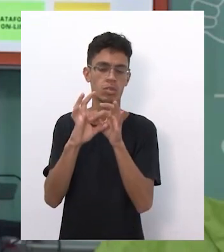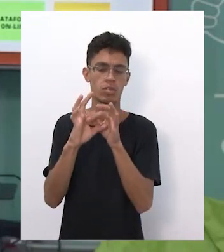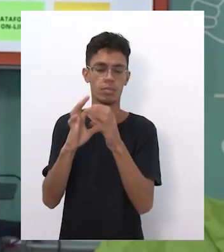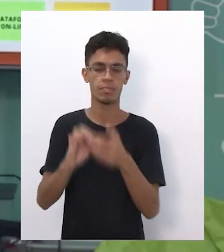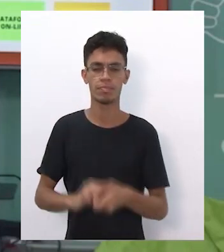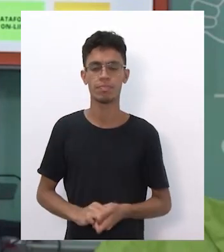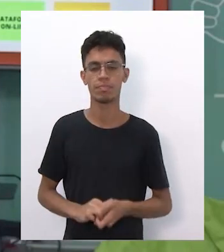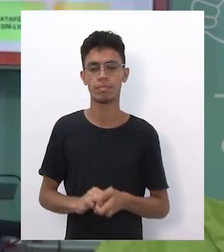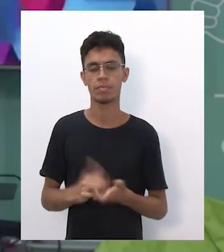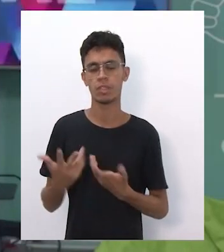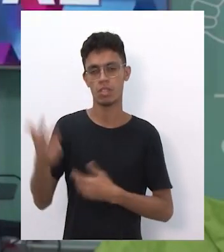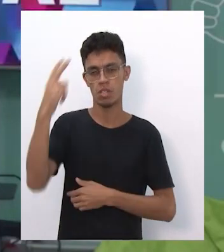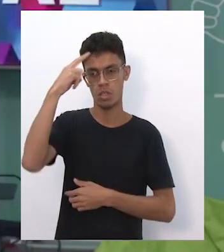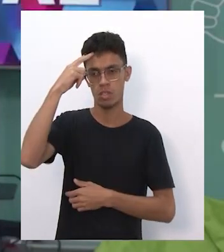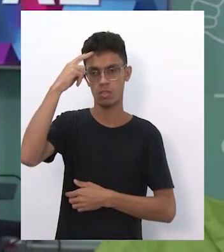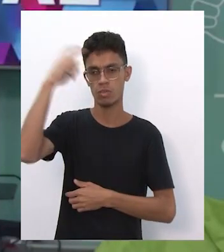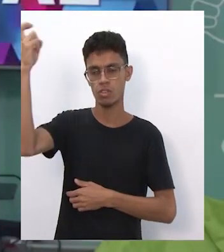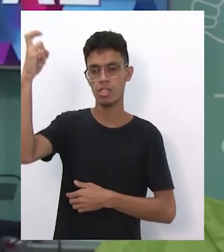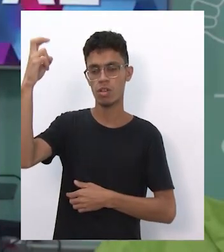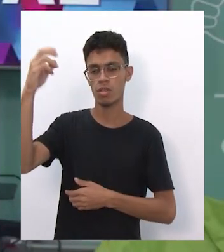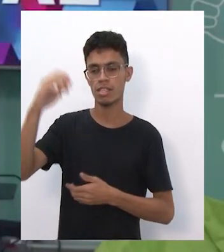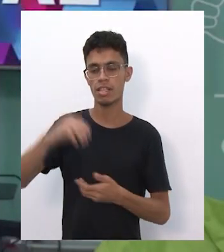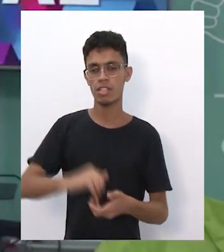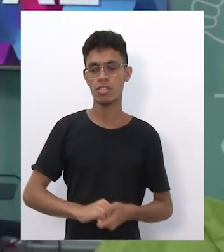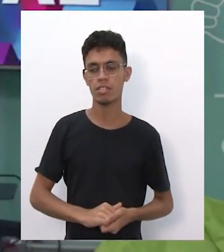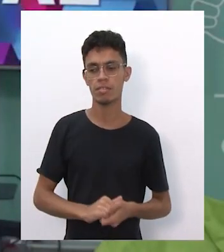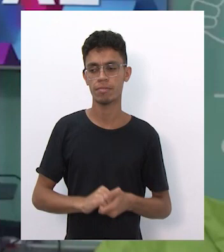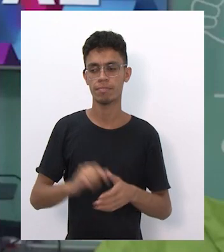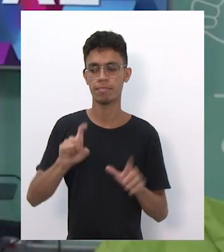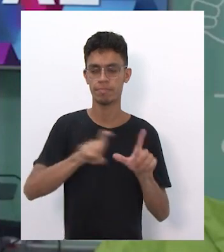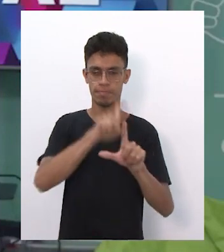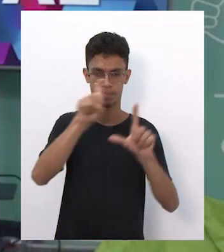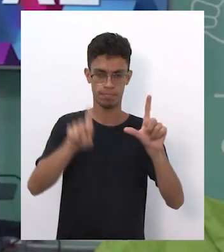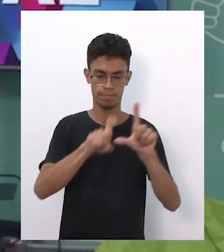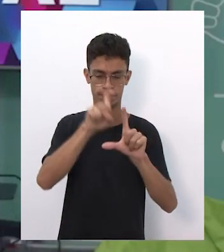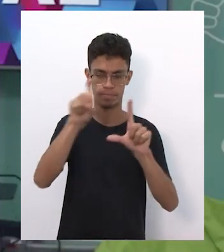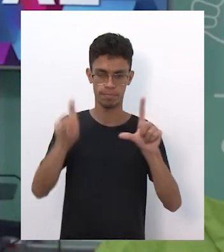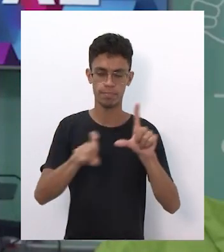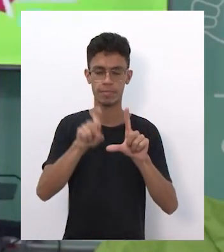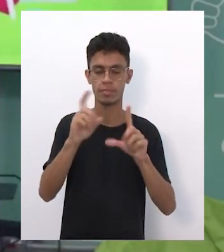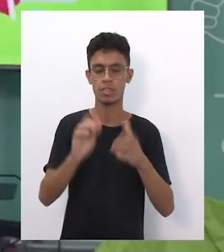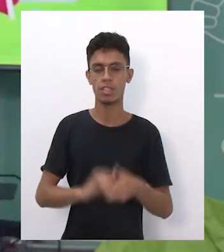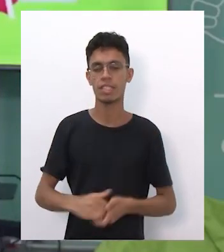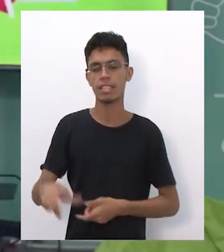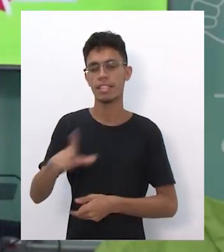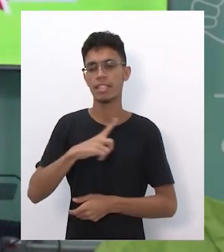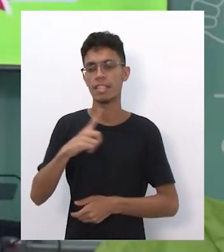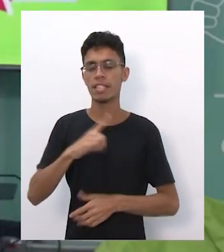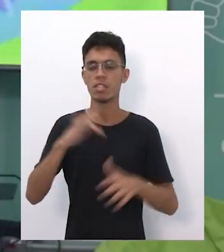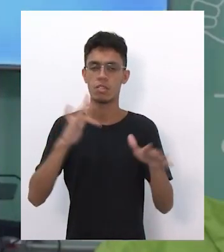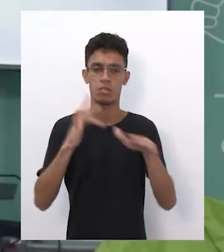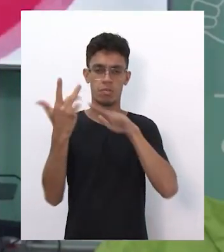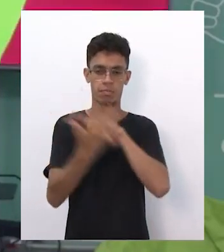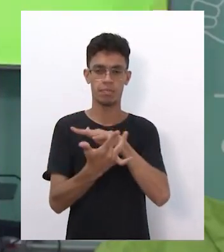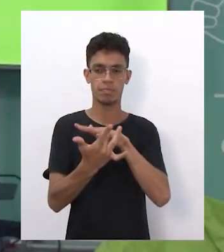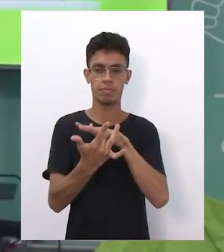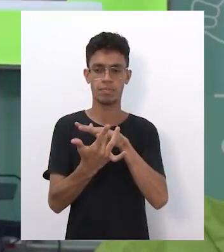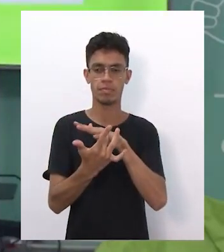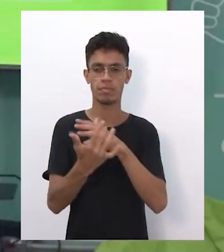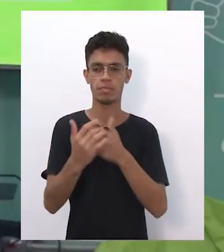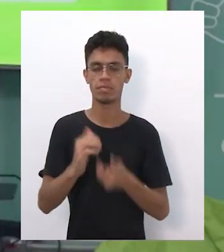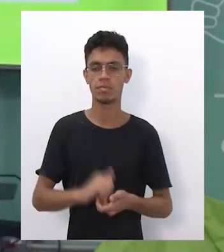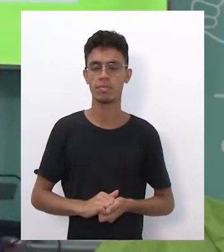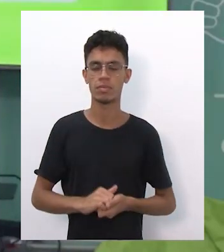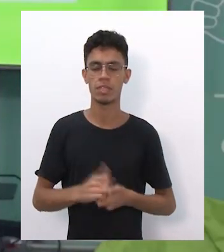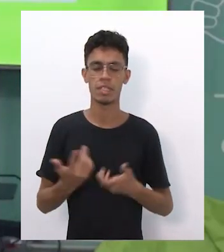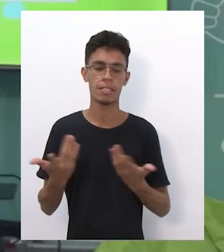mundo digital, da cultura digital. Então, dentro da cultura digital, nós trabalhamos também com as redes sociais. Tentamos